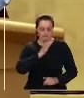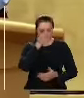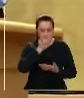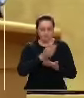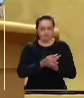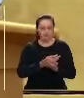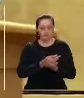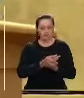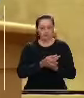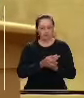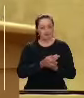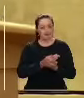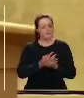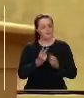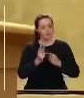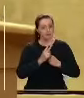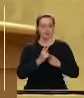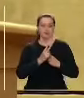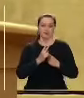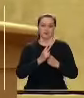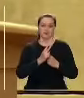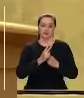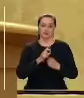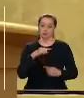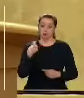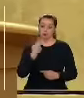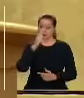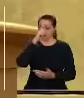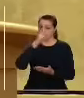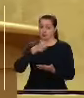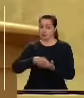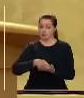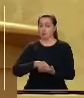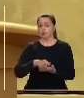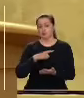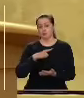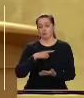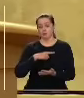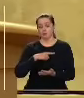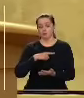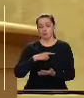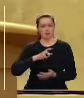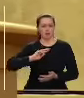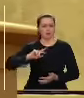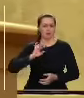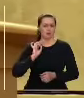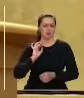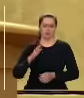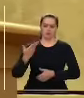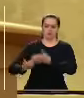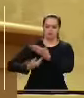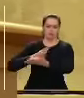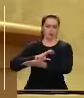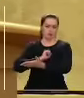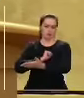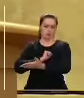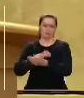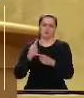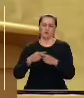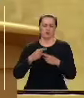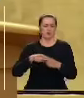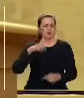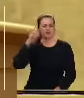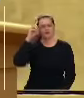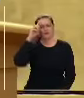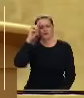é uma decisão que a gente tem que tomar, e não é só no relacionamento, não é na vida, sabia? Todo dia, porque todo dia tem gente pisando no nosso calo,